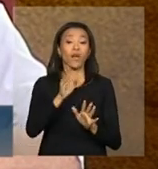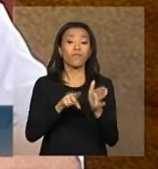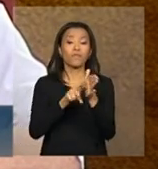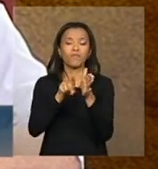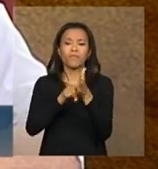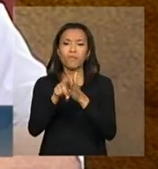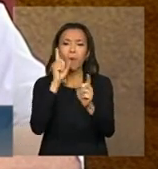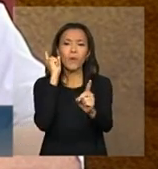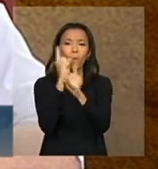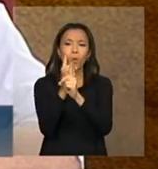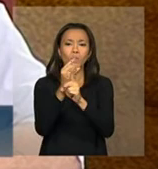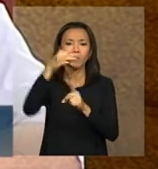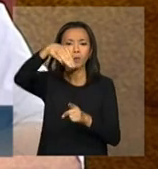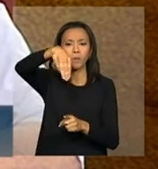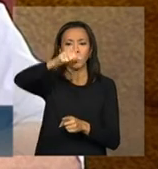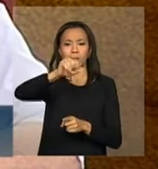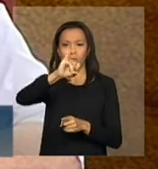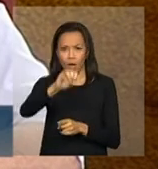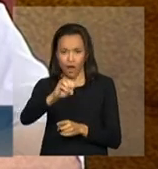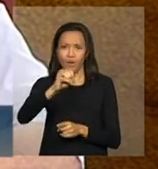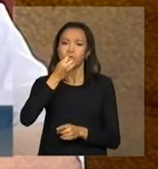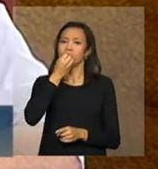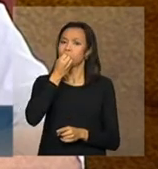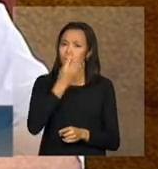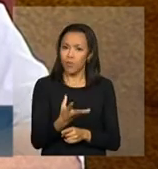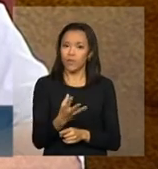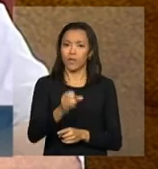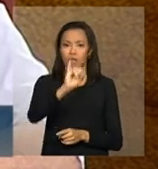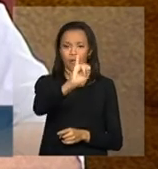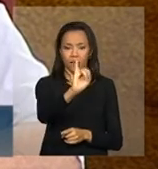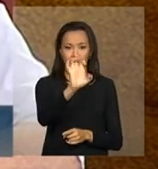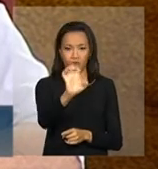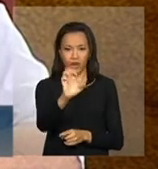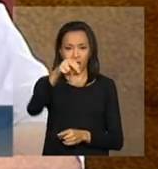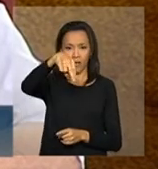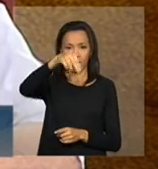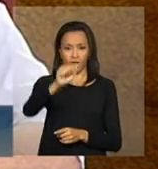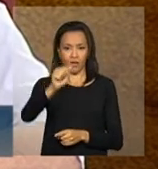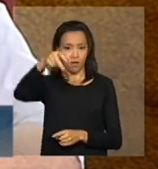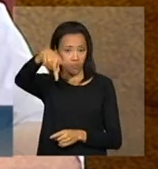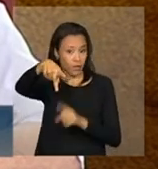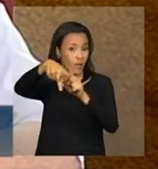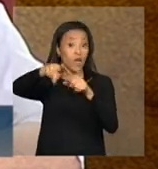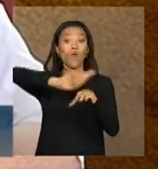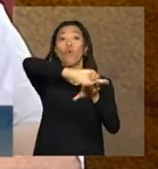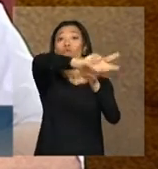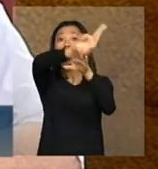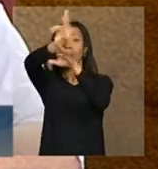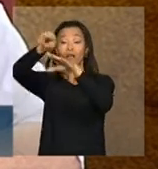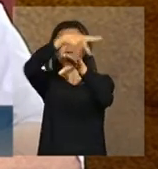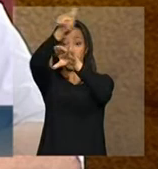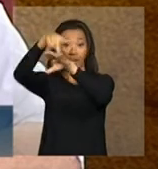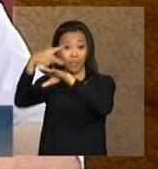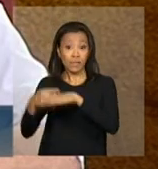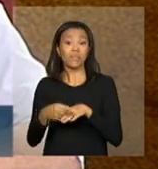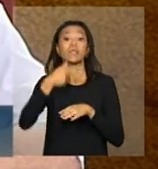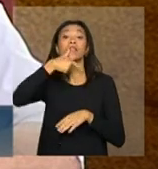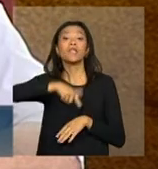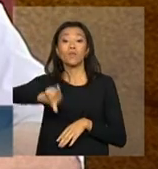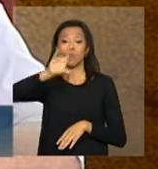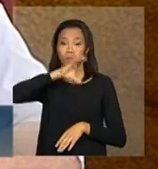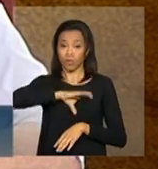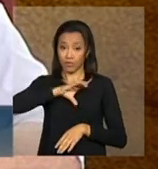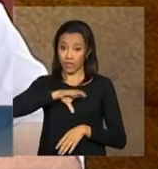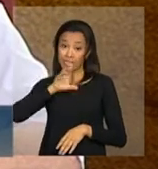um encontro muito proveitoso lá na ENAP, com os países de língua portuguesa, foi também um outro